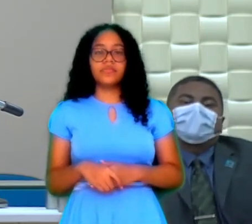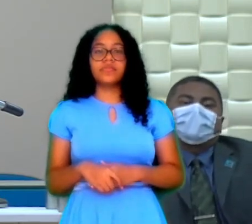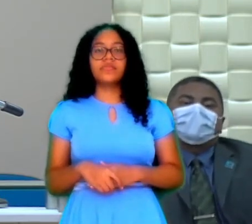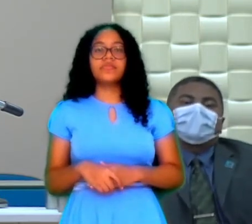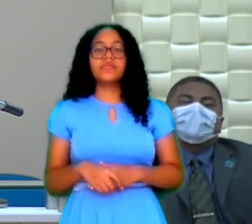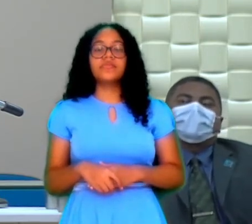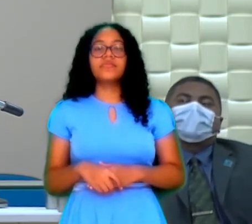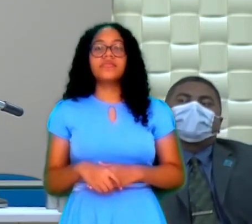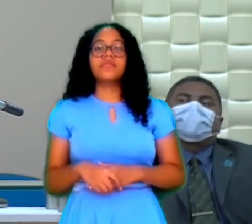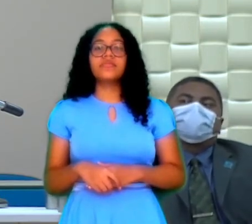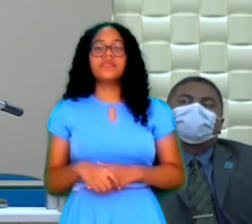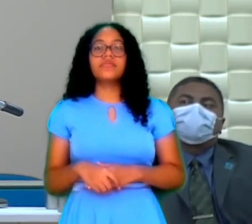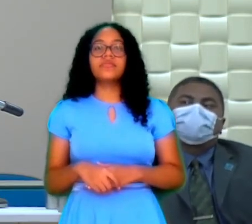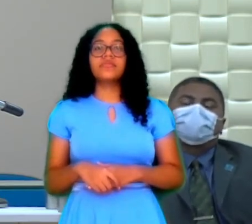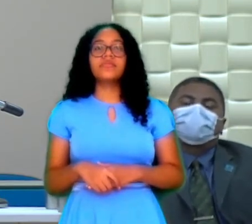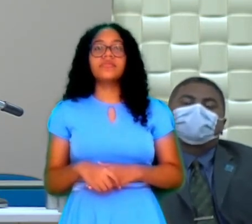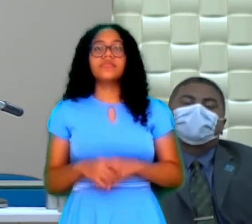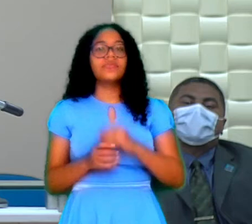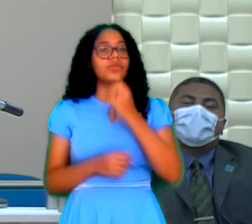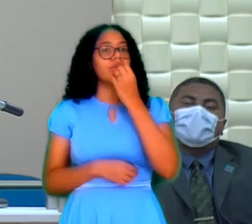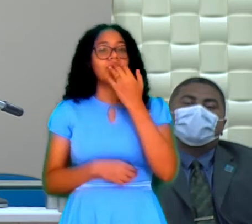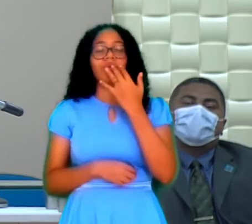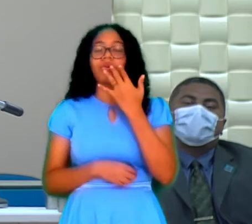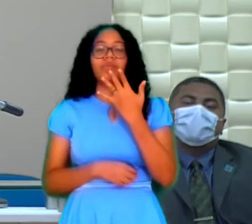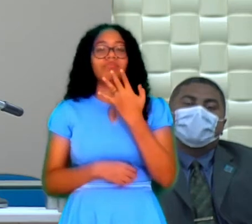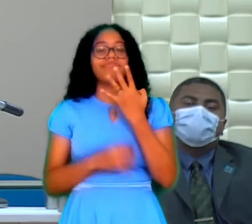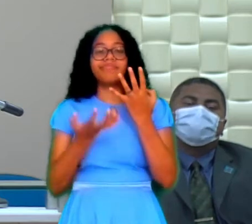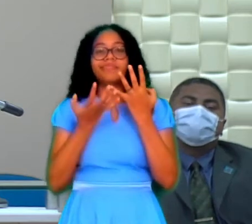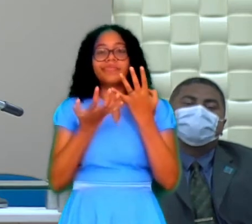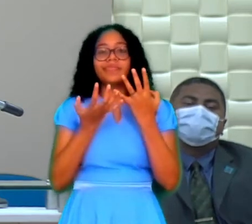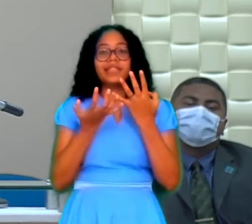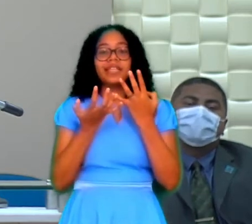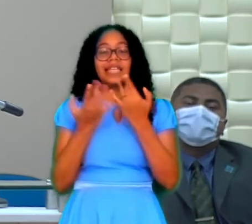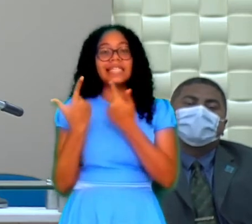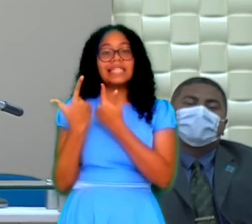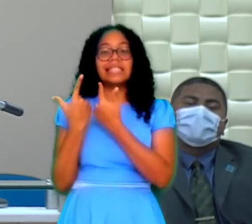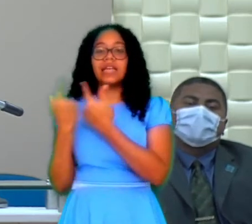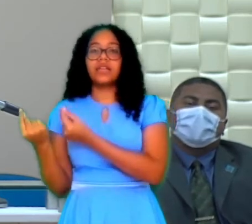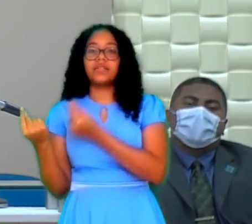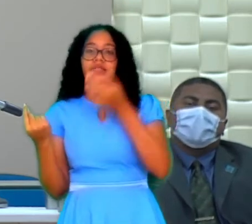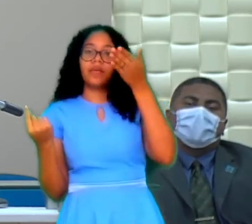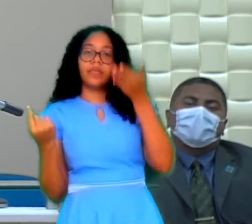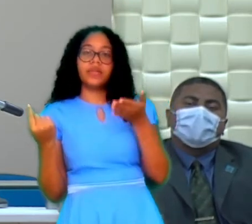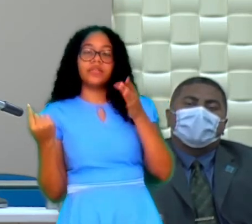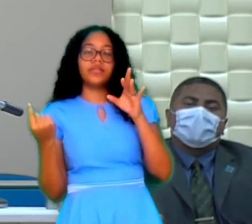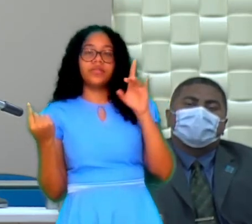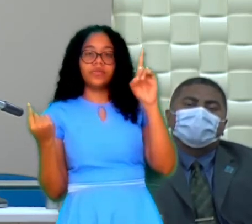Eu sei que eu é que sou o problema na vida de vocês.